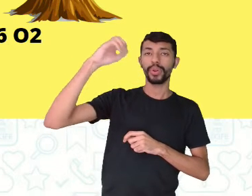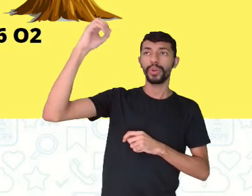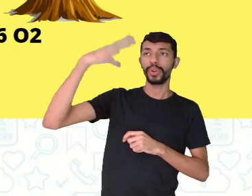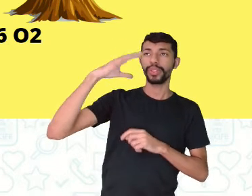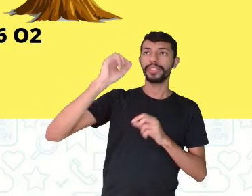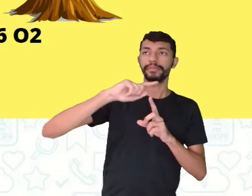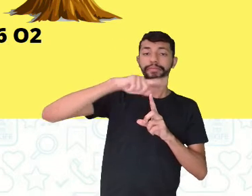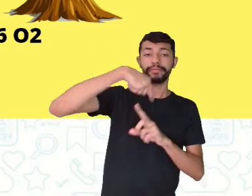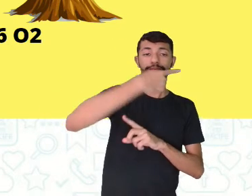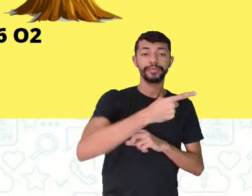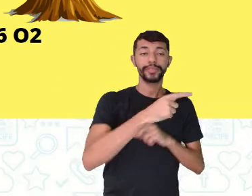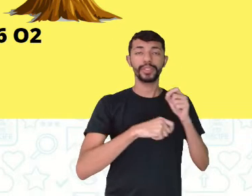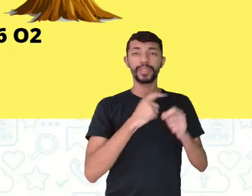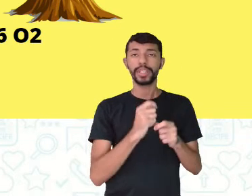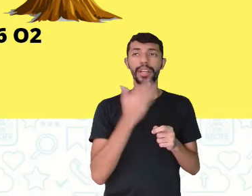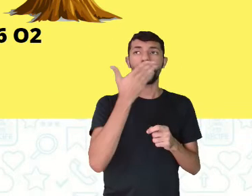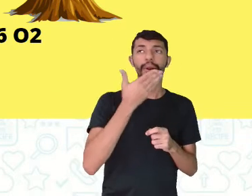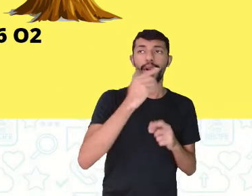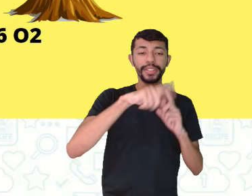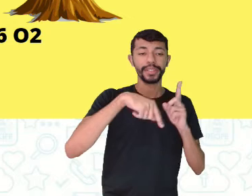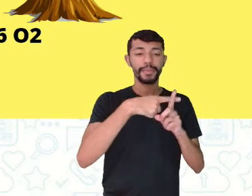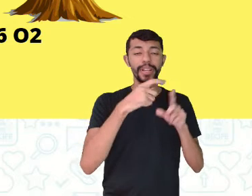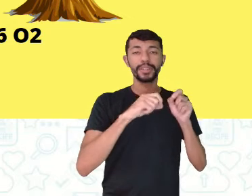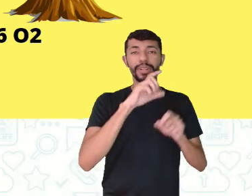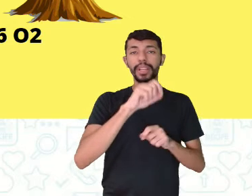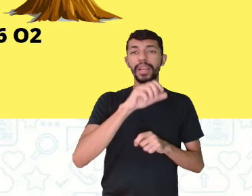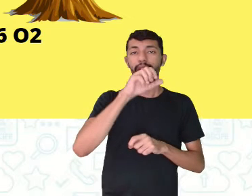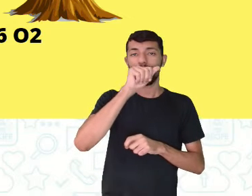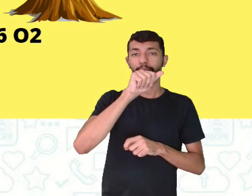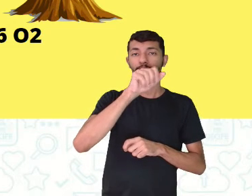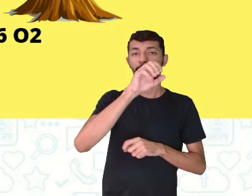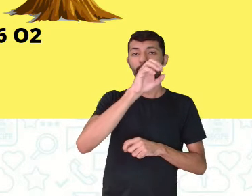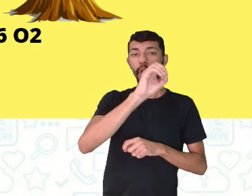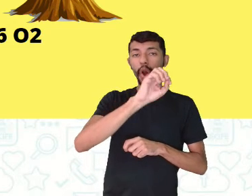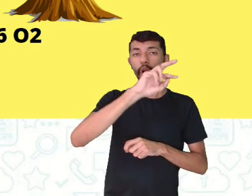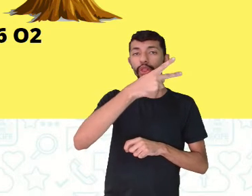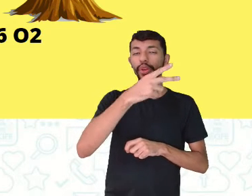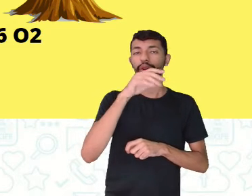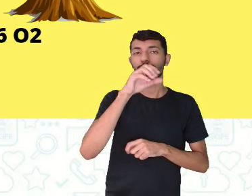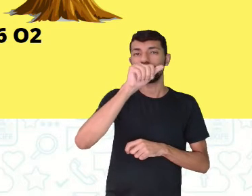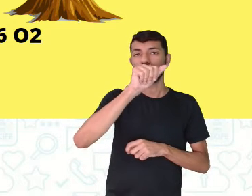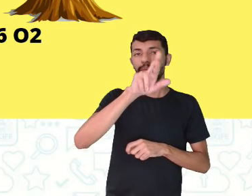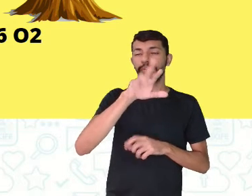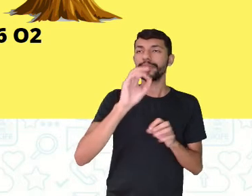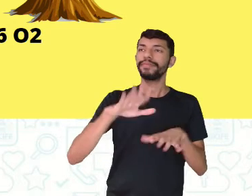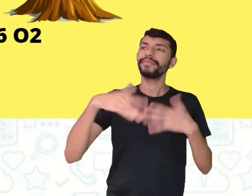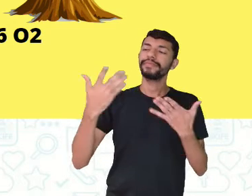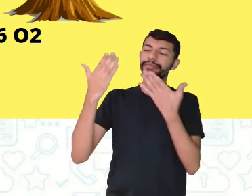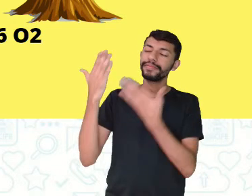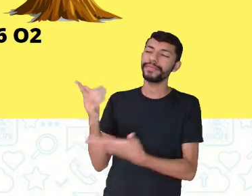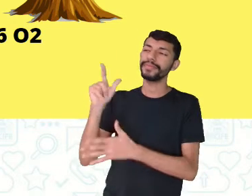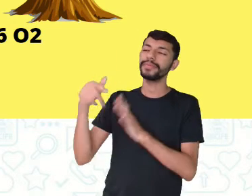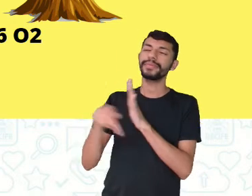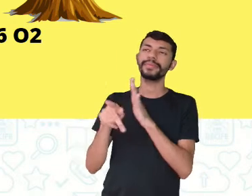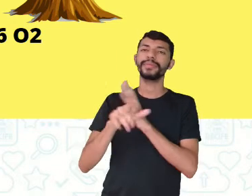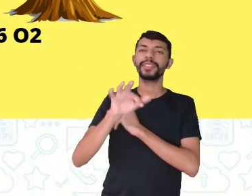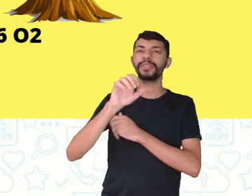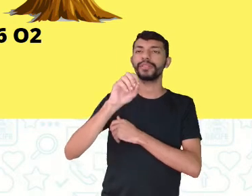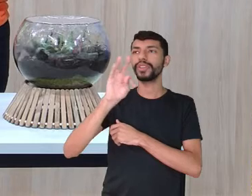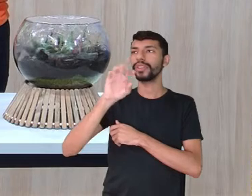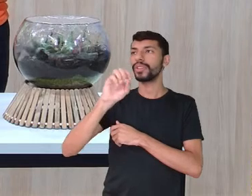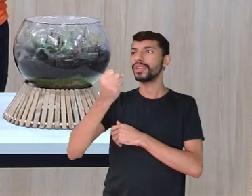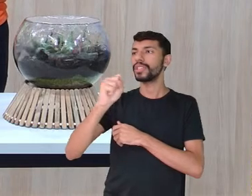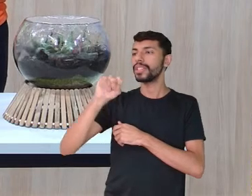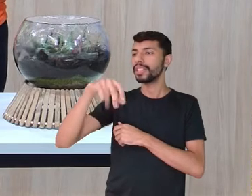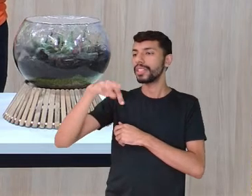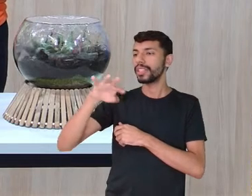o oxigênio O2. Então, esse é o resultado da fotossíntese. E é necessário a presença